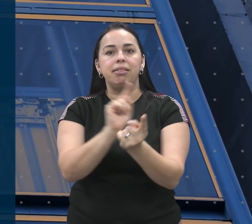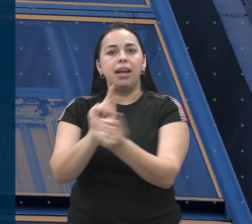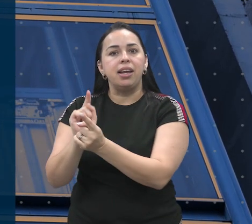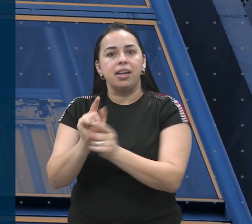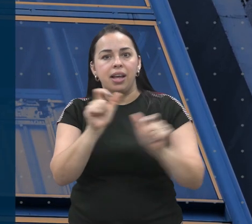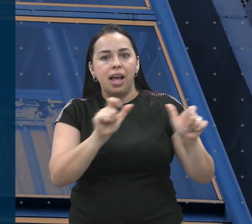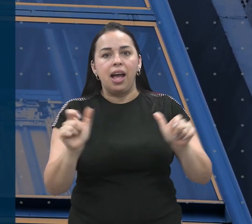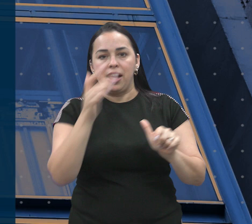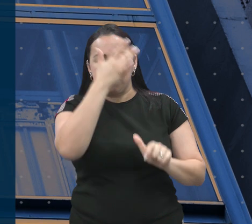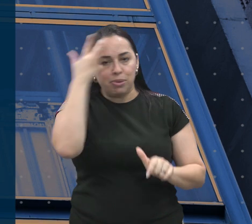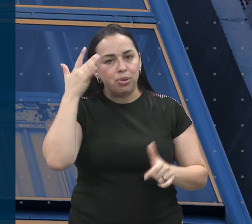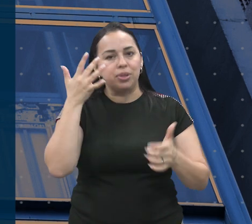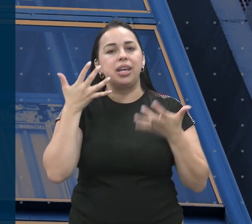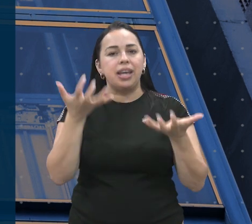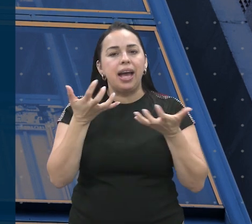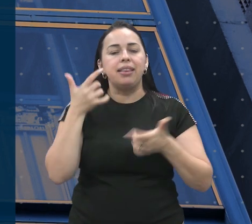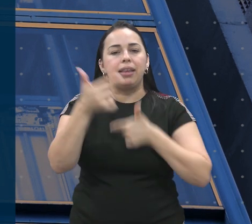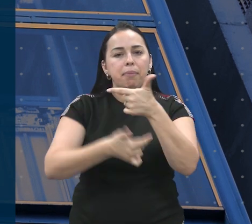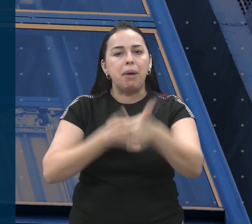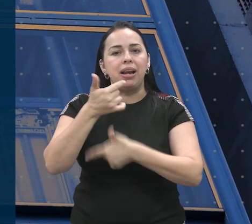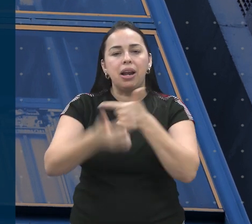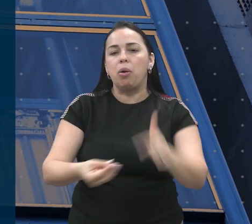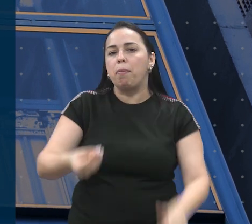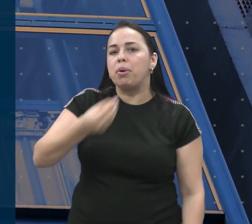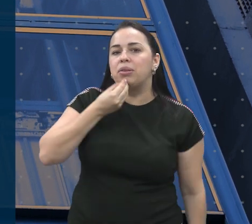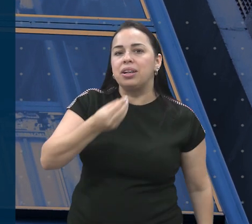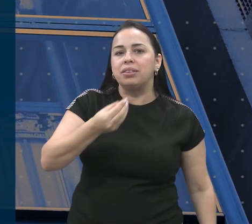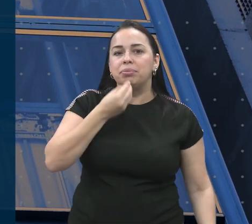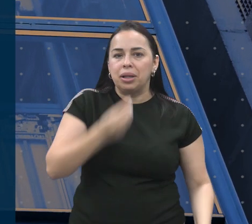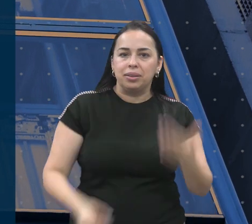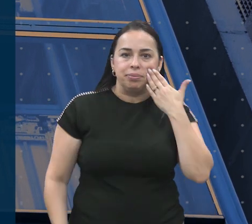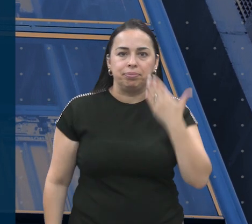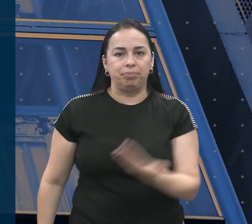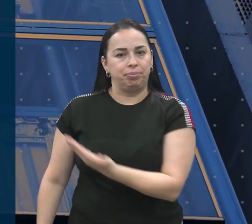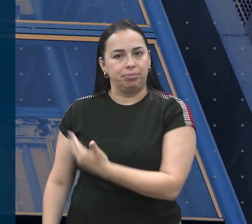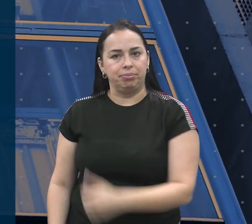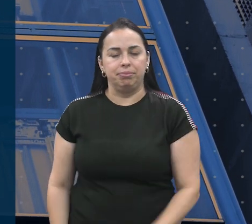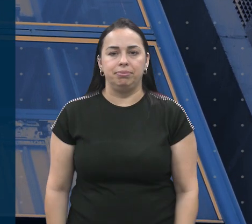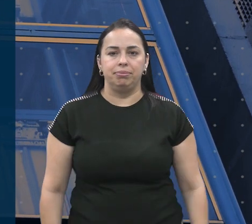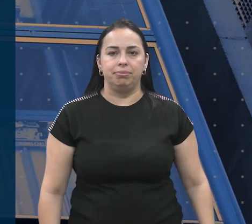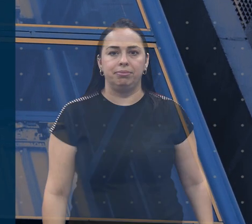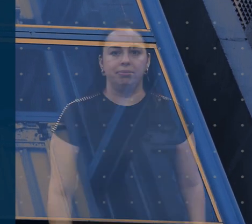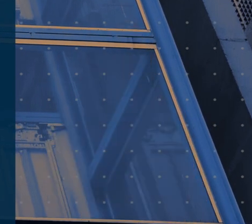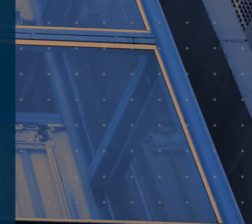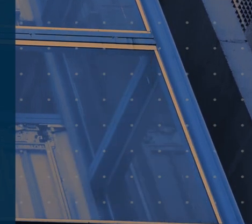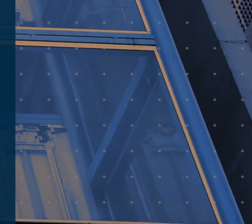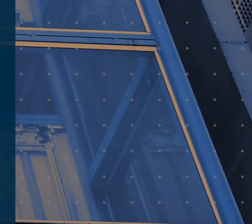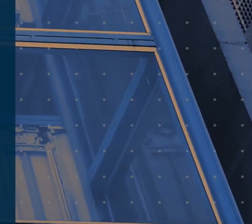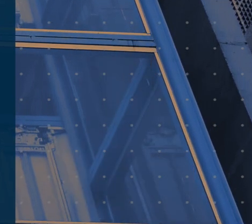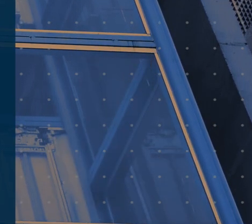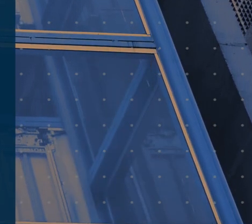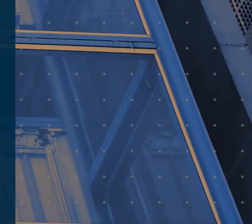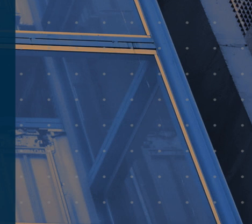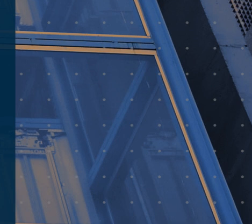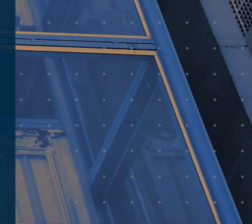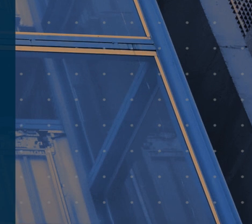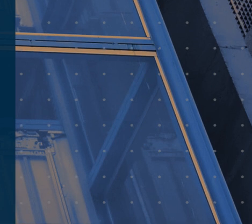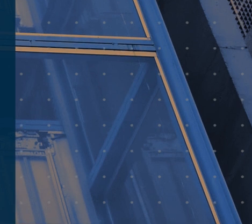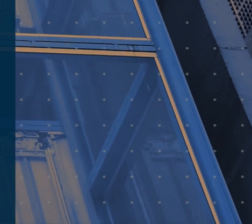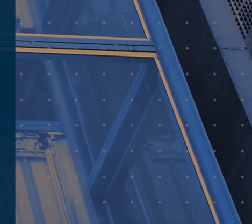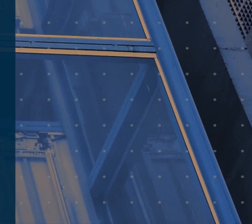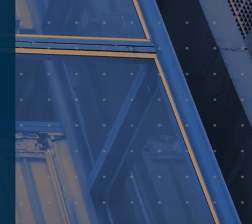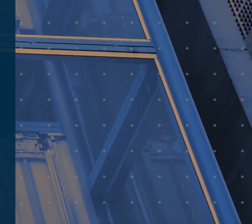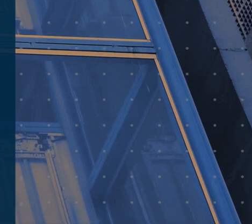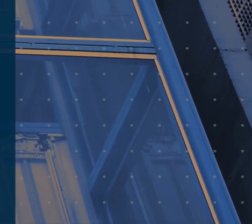O PAT, Posto de Atendimento ao Trabalhador de São José dos Campos, tem oportunidades de emprego para açougueiro, ajudante